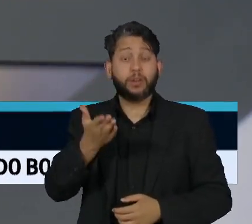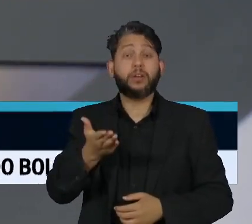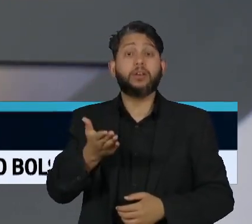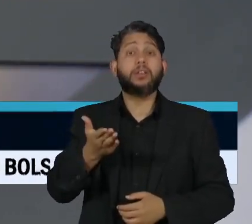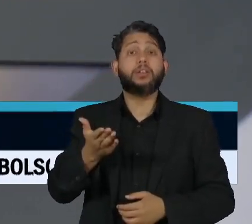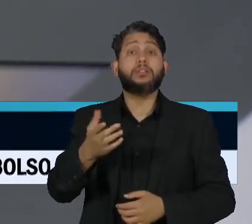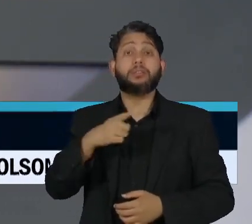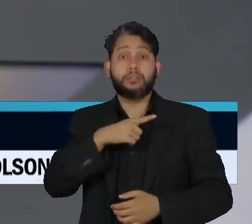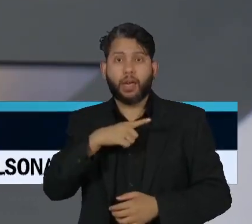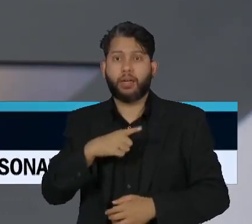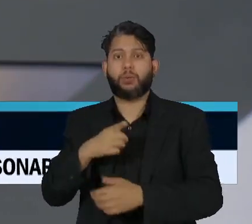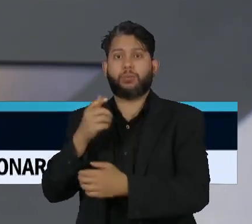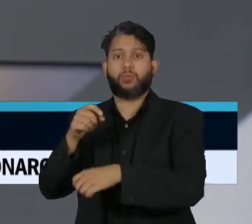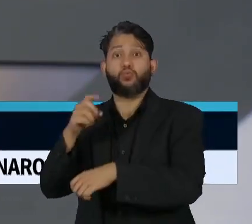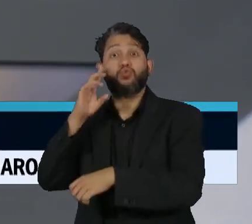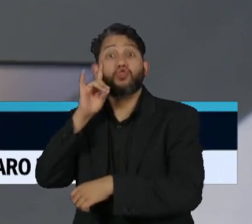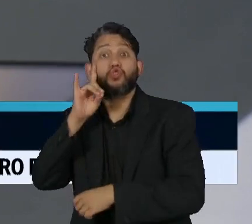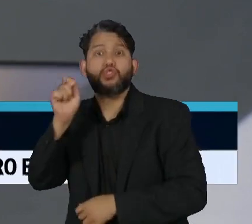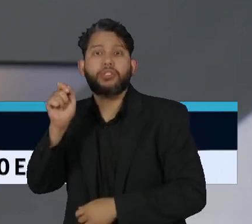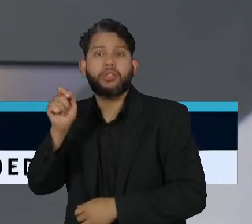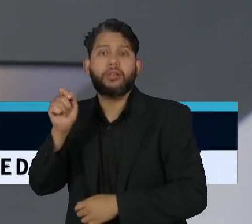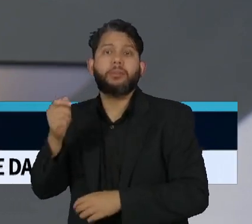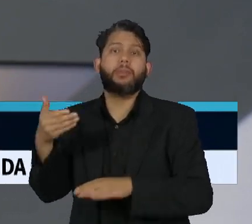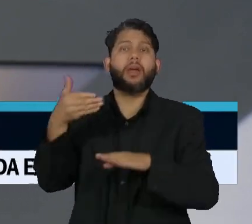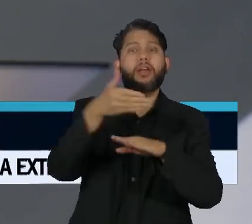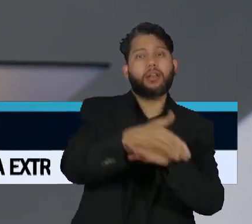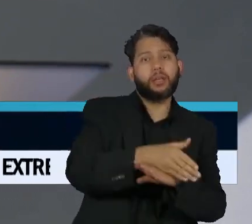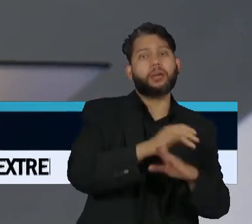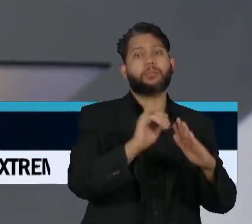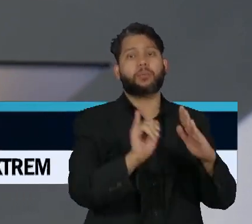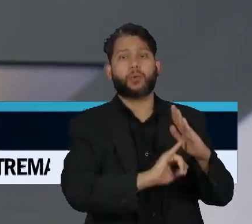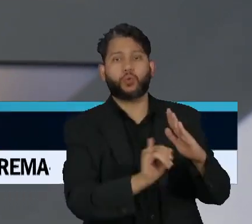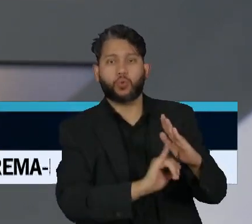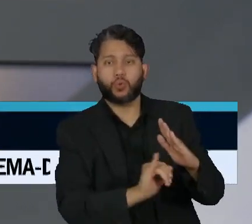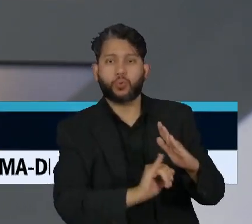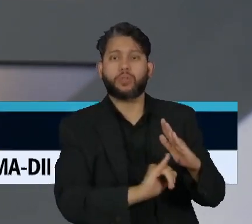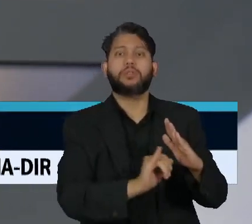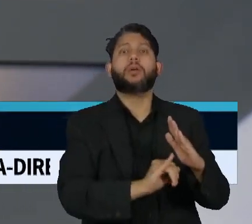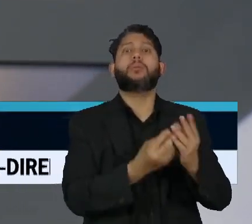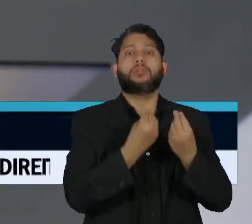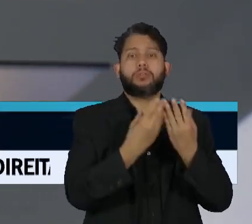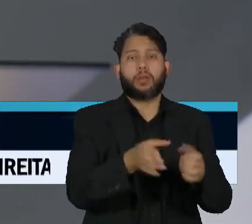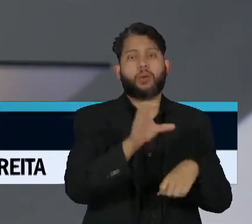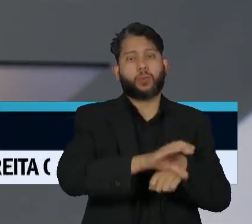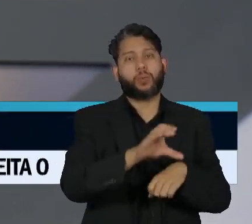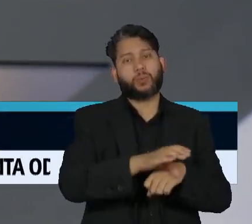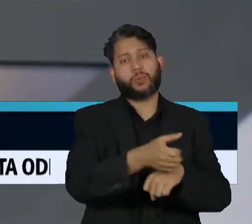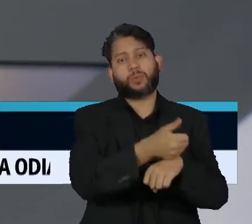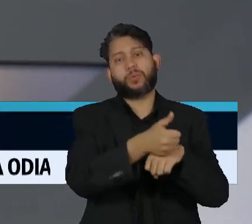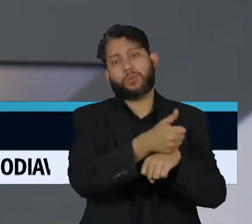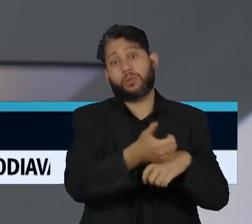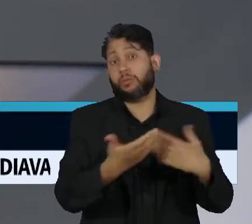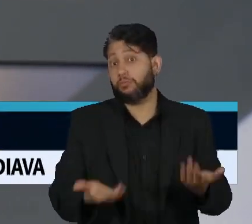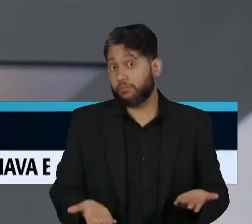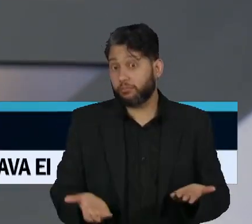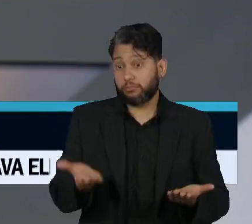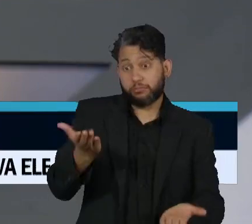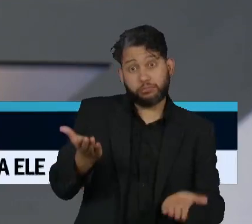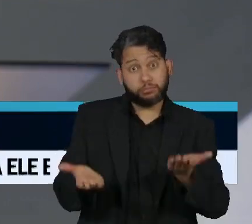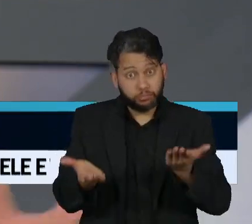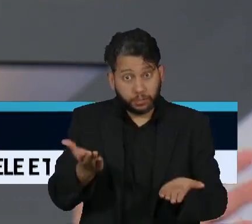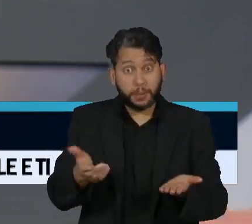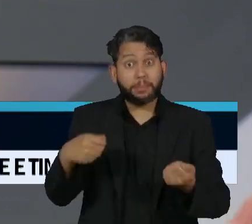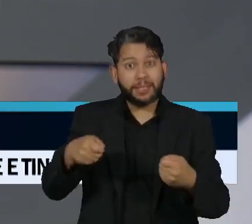um tempo para o estudante, um dia para o estudante ir para uma instituição que provê um ensino profissionalizante. Então, a questão é de organizar a